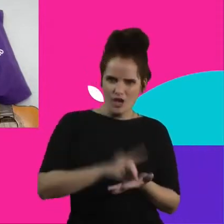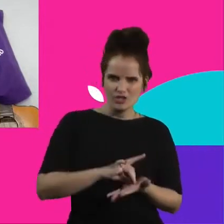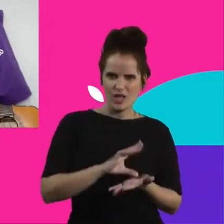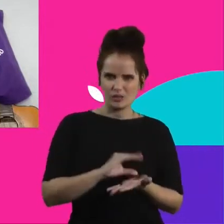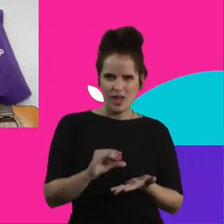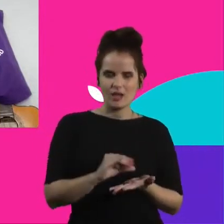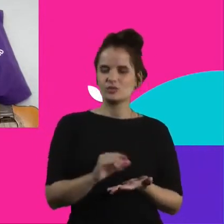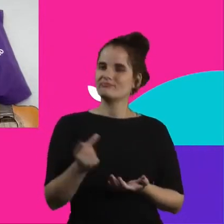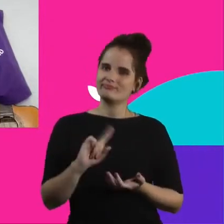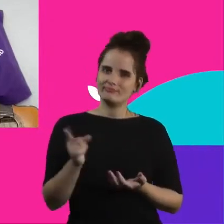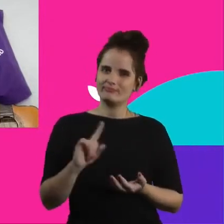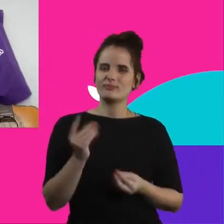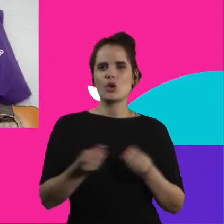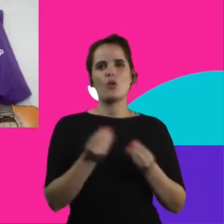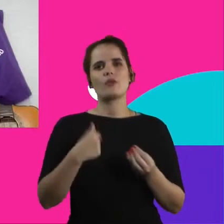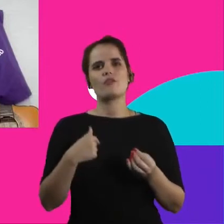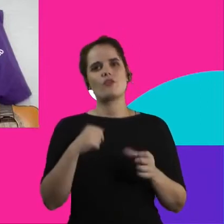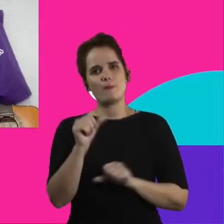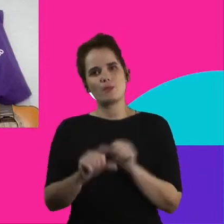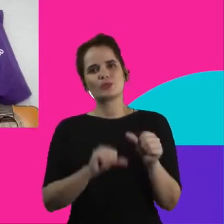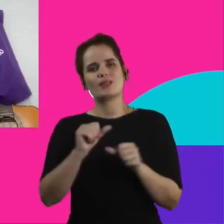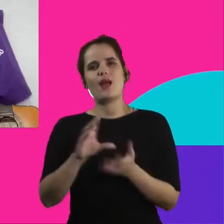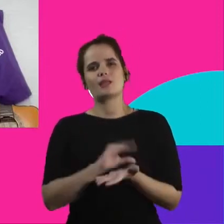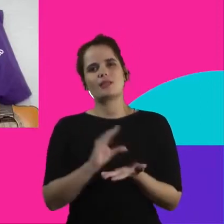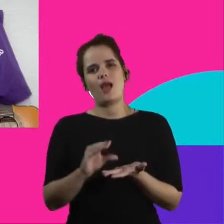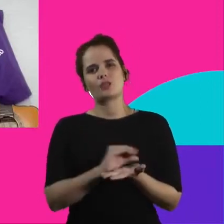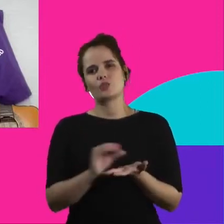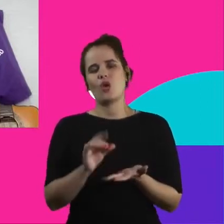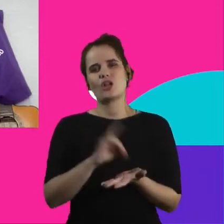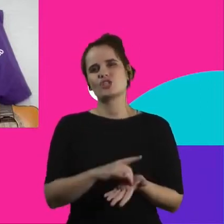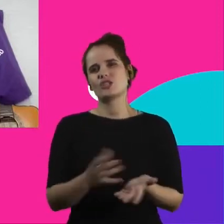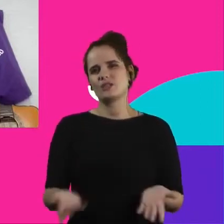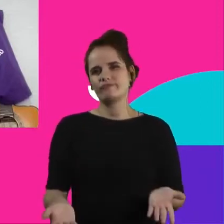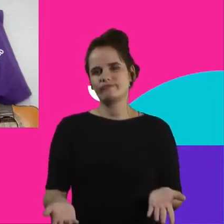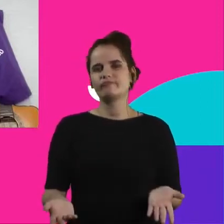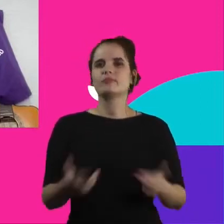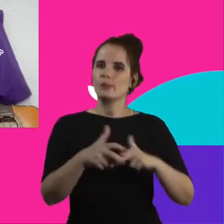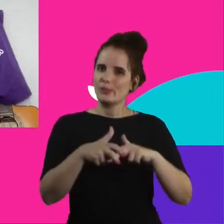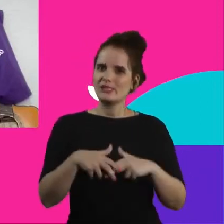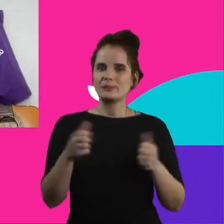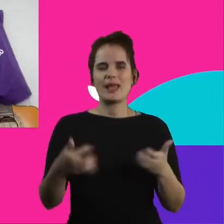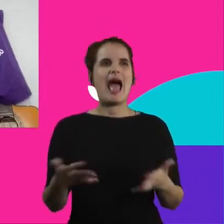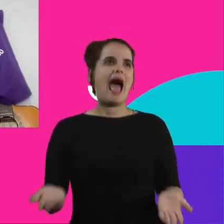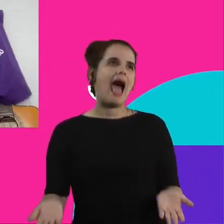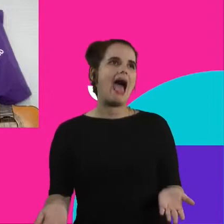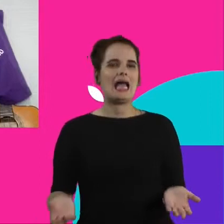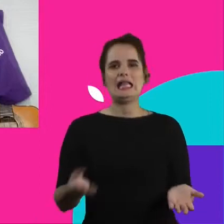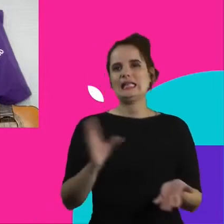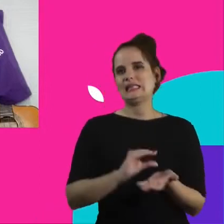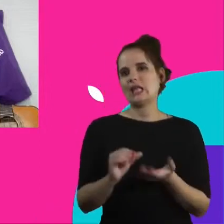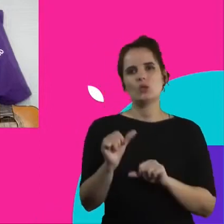né? Como é que eu vou alterar um dado que, na verdade, não é o dado original? Então, por isso que falar, mas então ele é